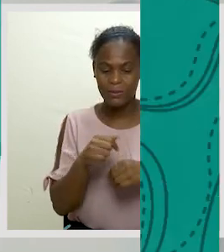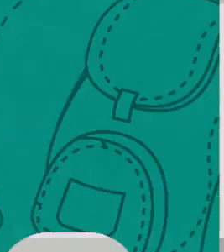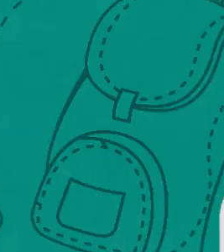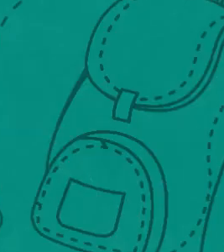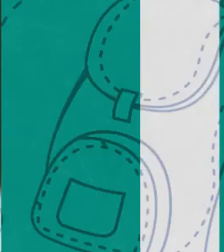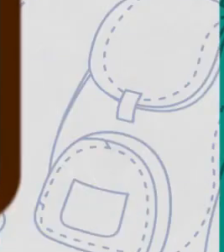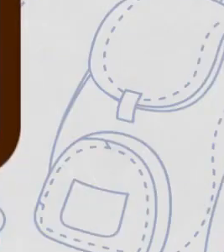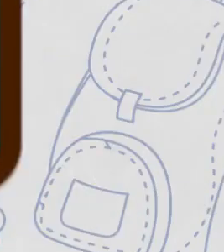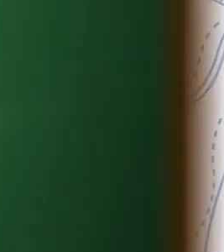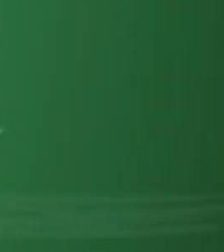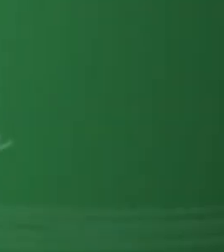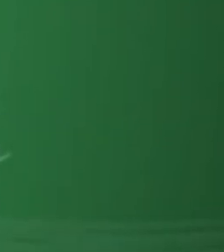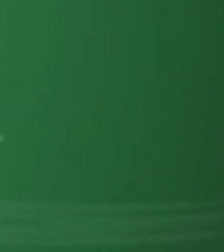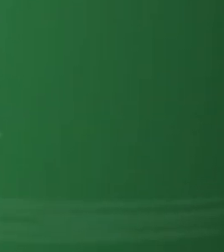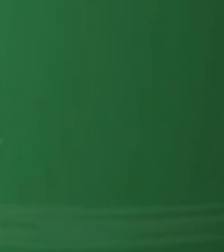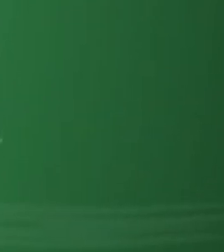hoje.